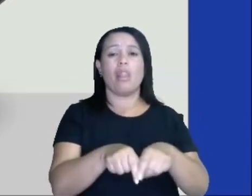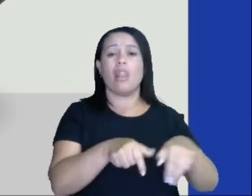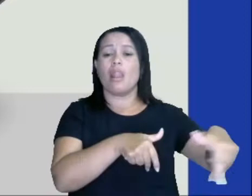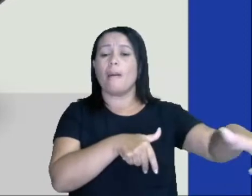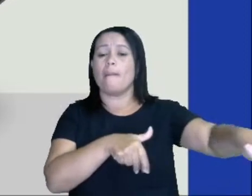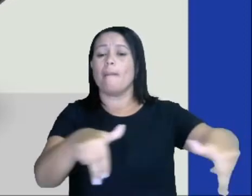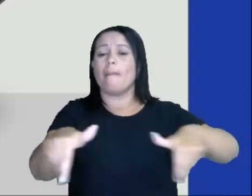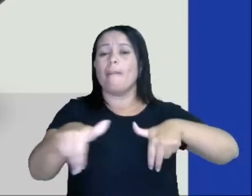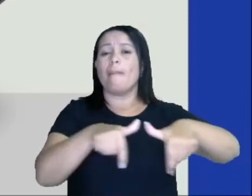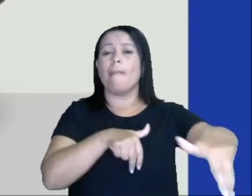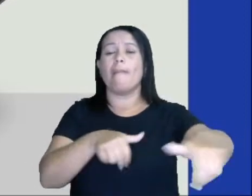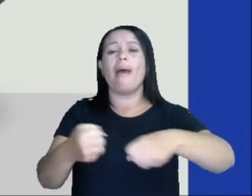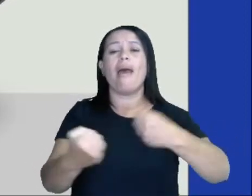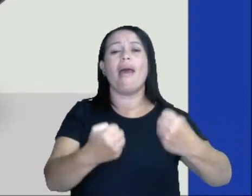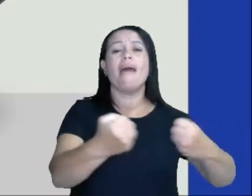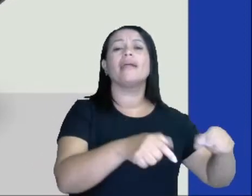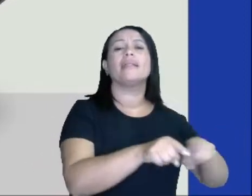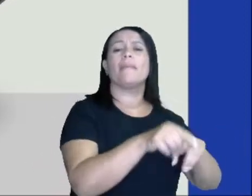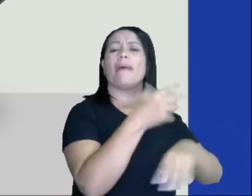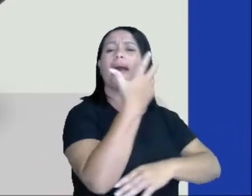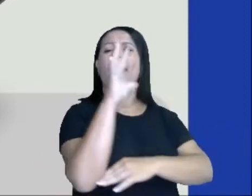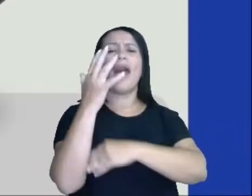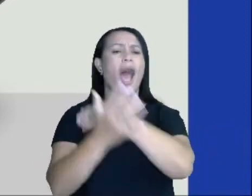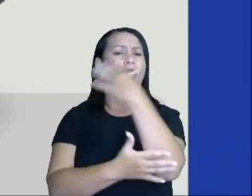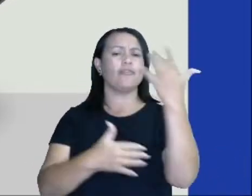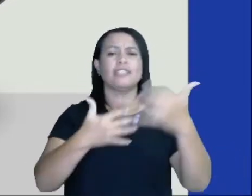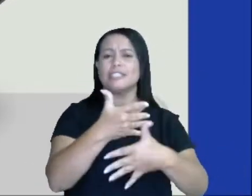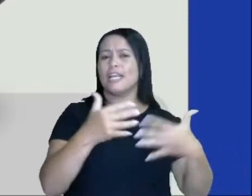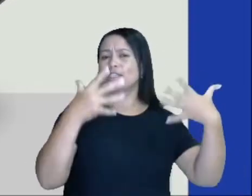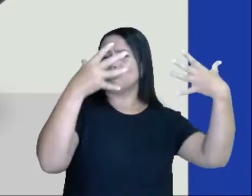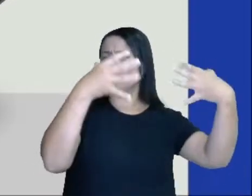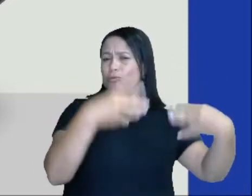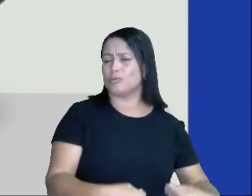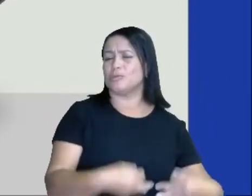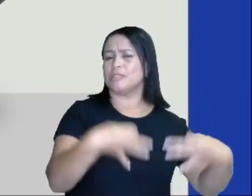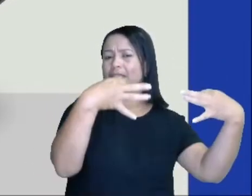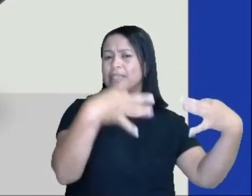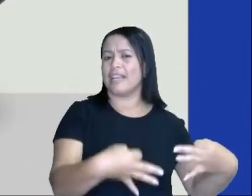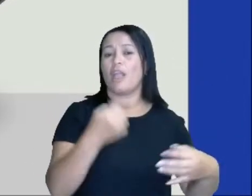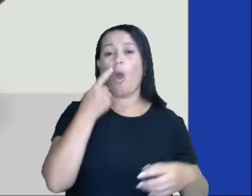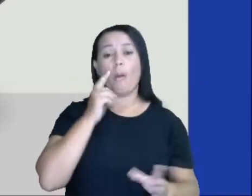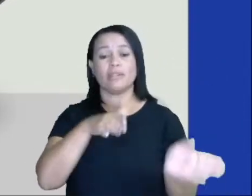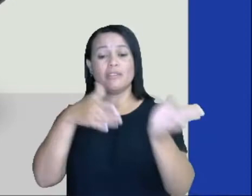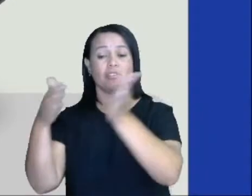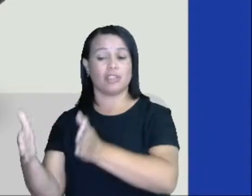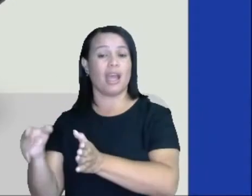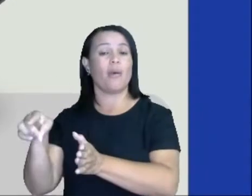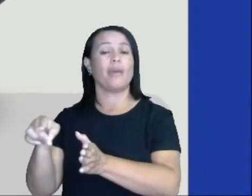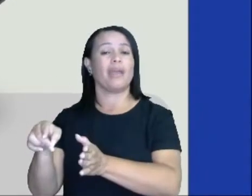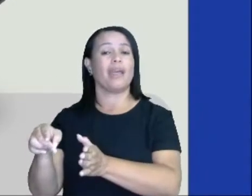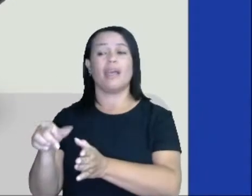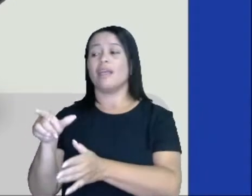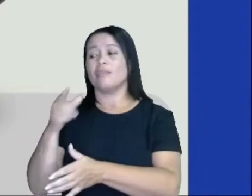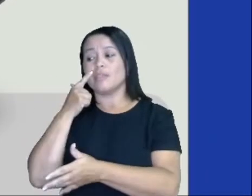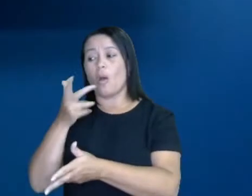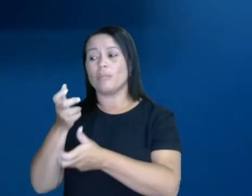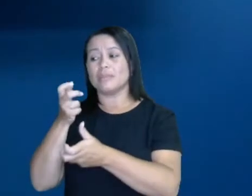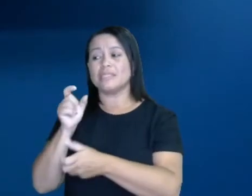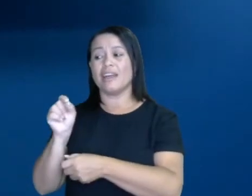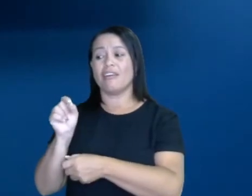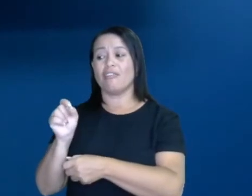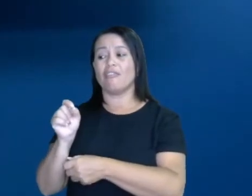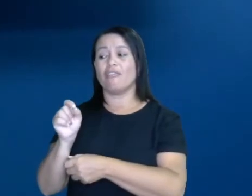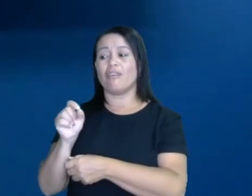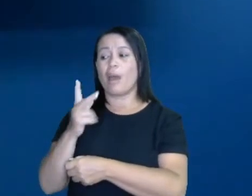preservado, é pensado na arborização da cidade, tudo direitinho, tá vendo? Já nessa cidade aqui circular, né, representada